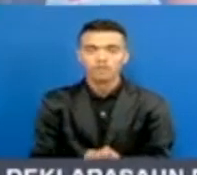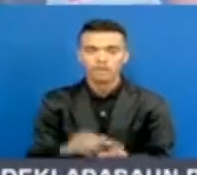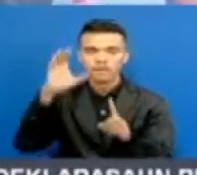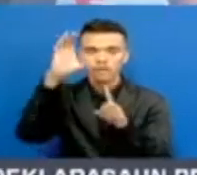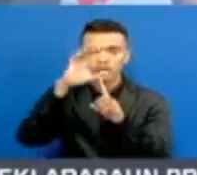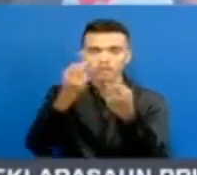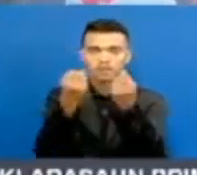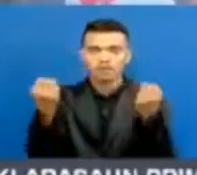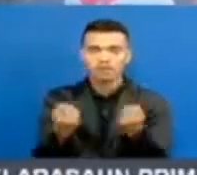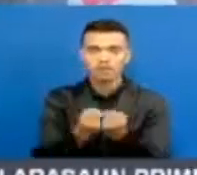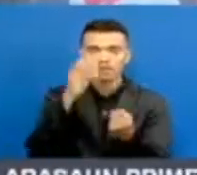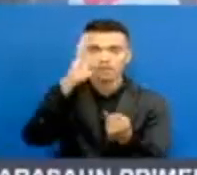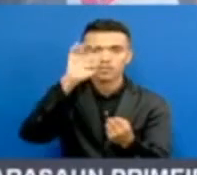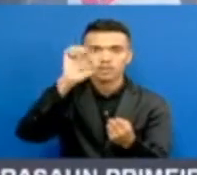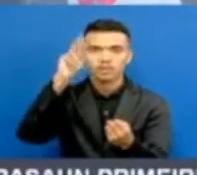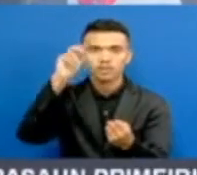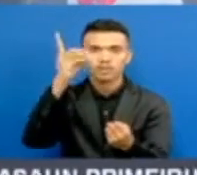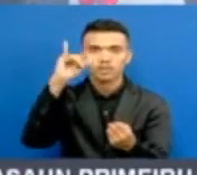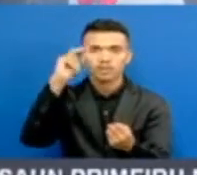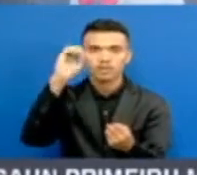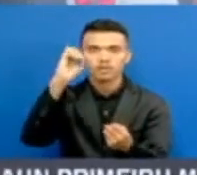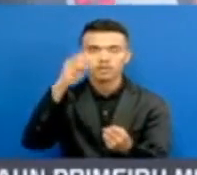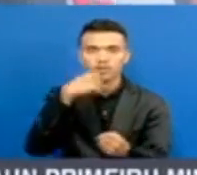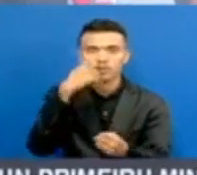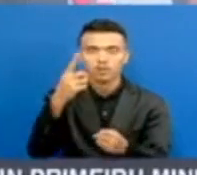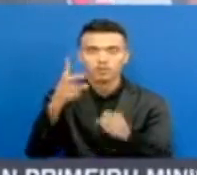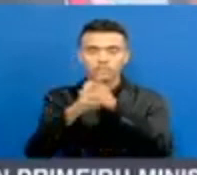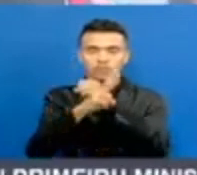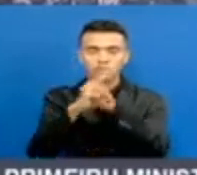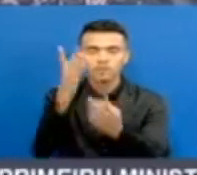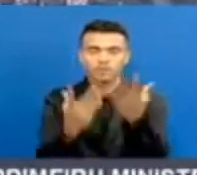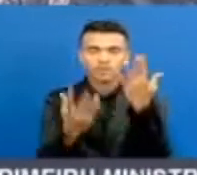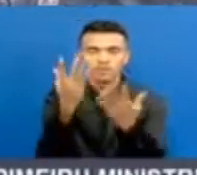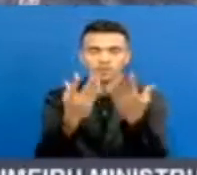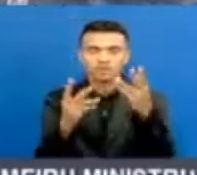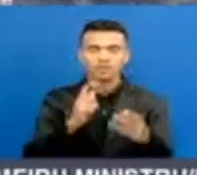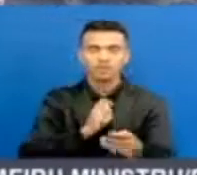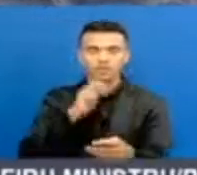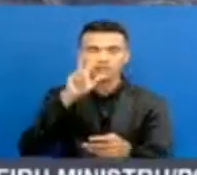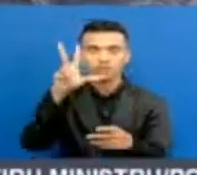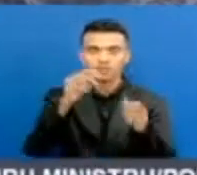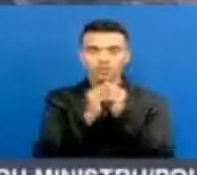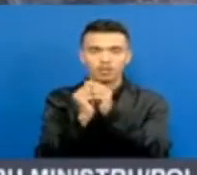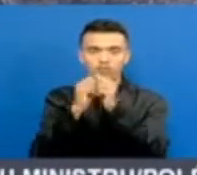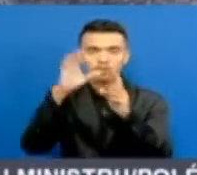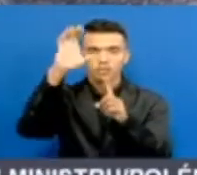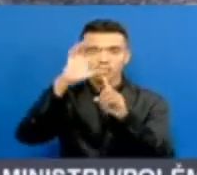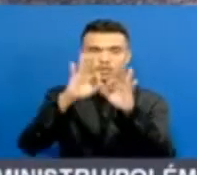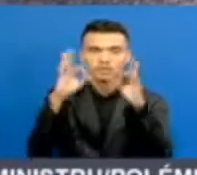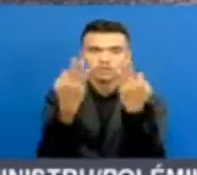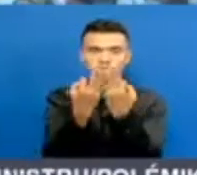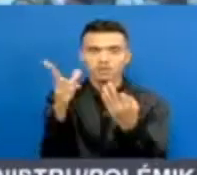Chefe de suku madohi Bernardino de Cristo Ferreira relata, vítima incêndio e a quarantina ta Sitolu, Hamutuk chefe família